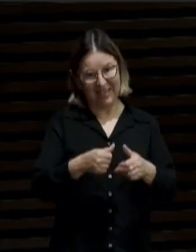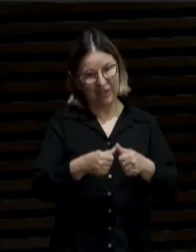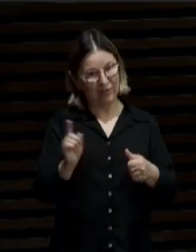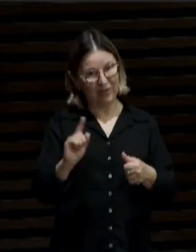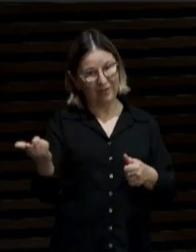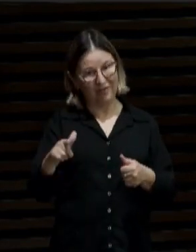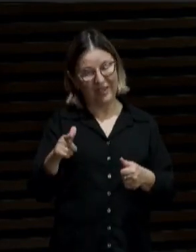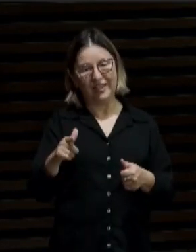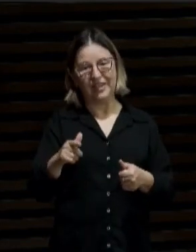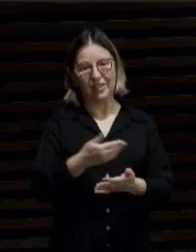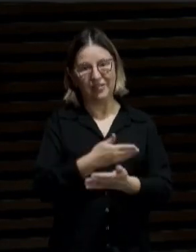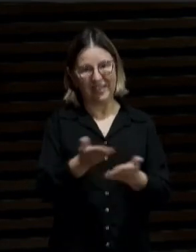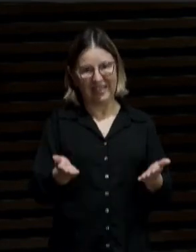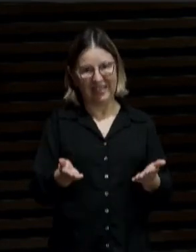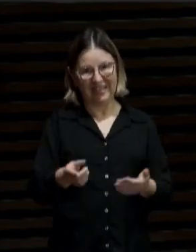de Deus.